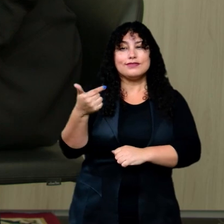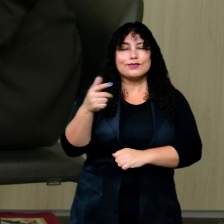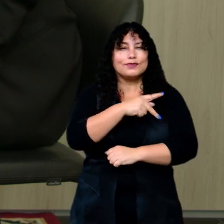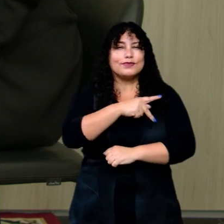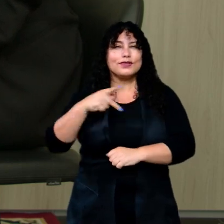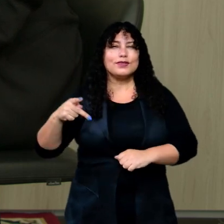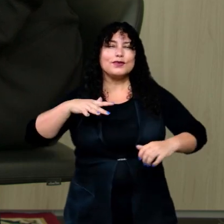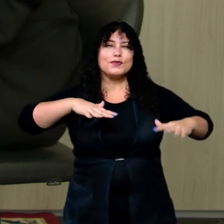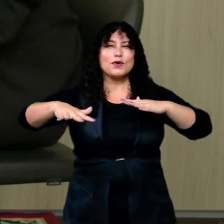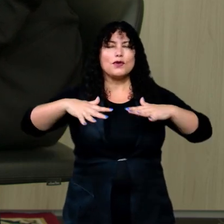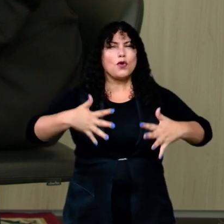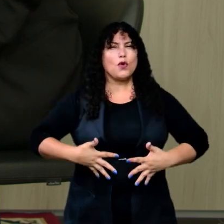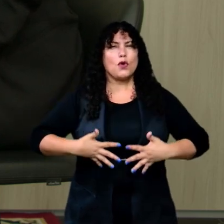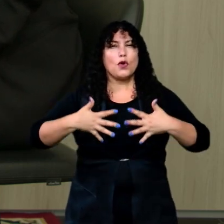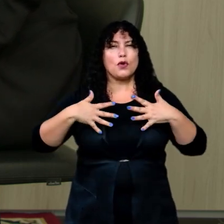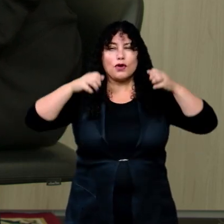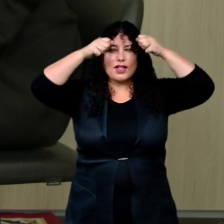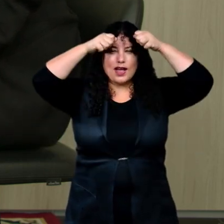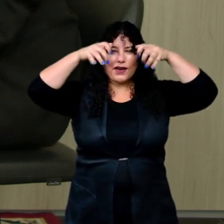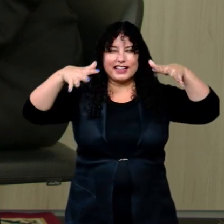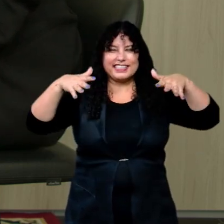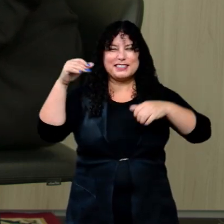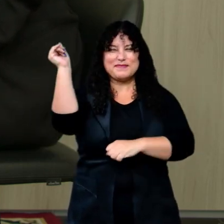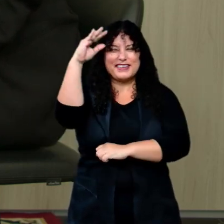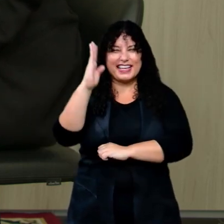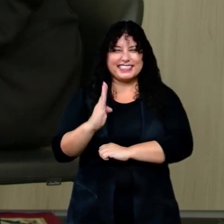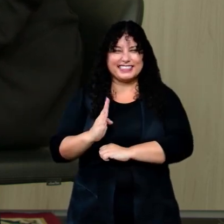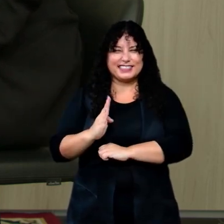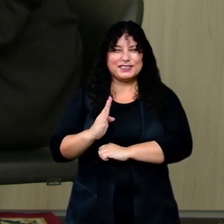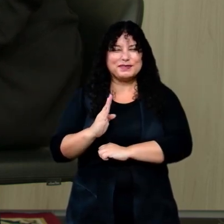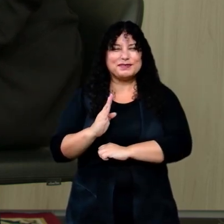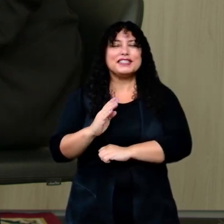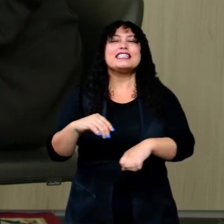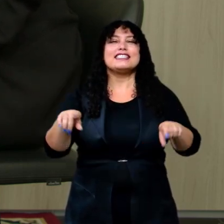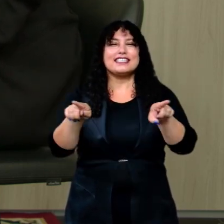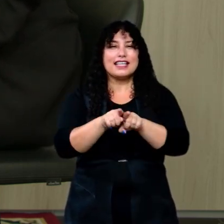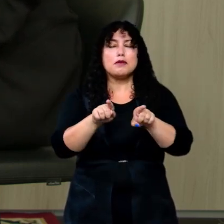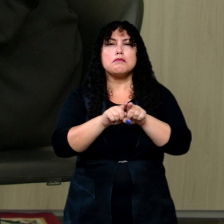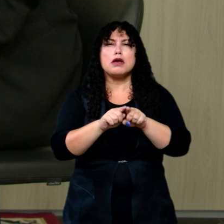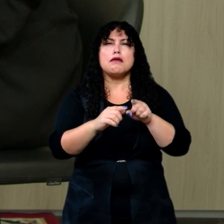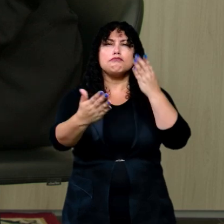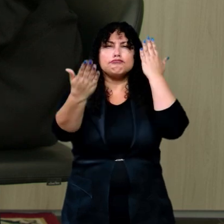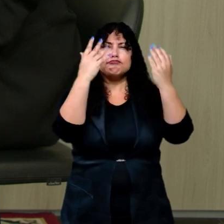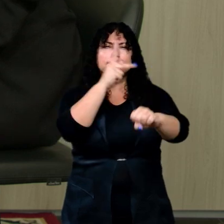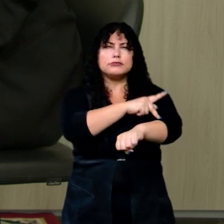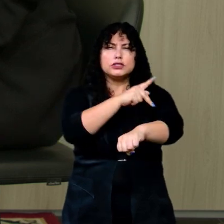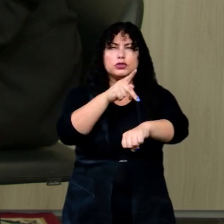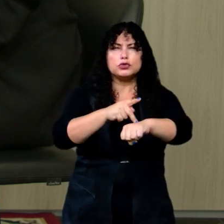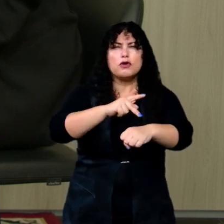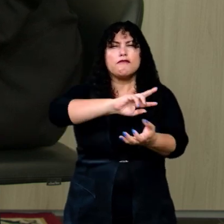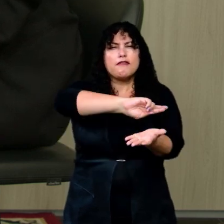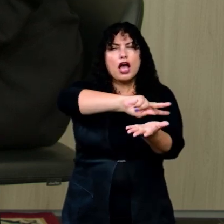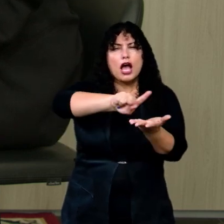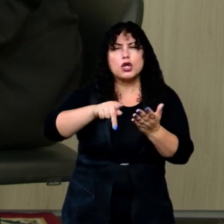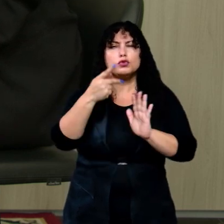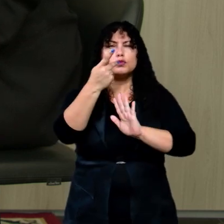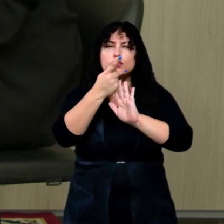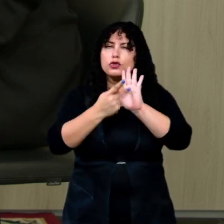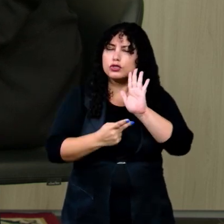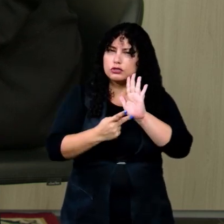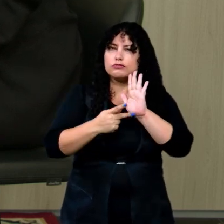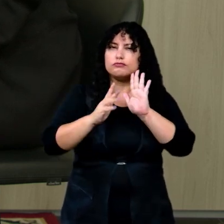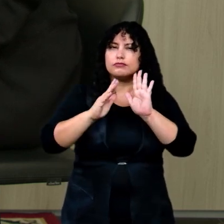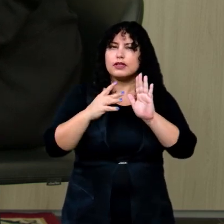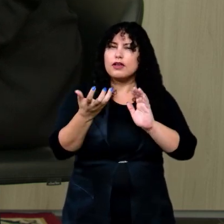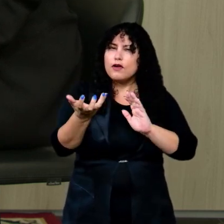do Movimento Orgulho Autista Brasil, mas você também é psicopedagoga, você tem vários outros projetos, e